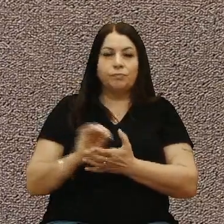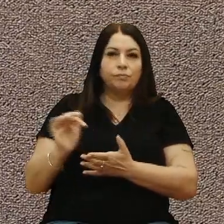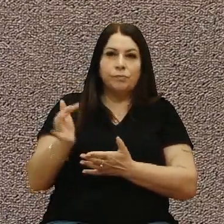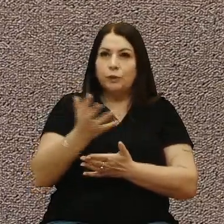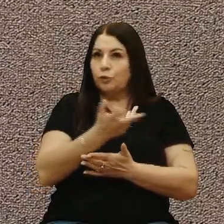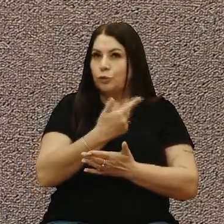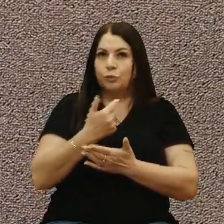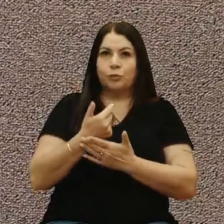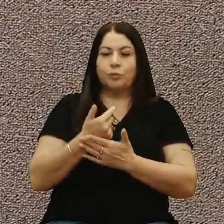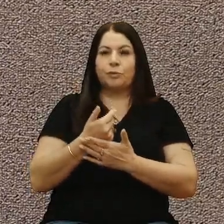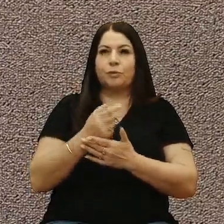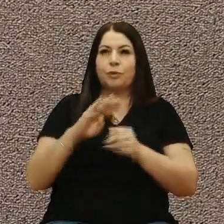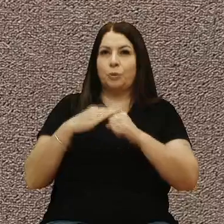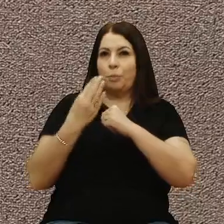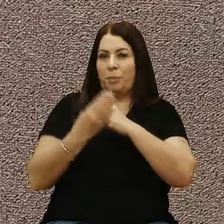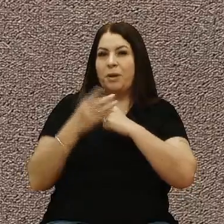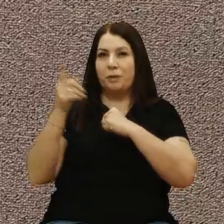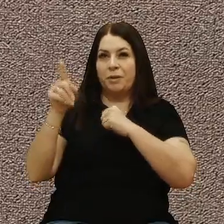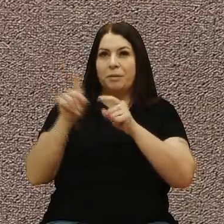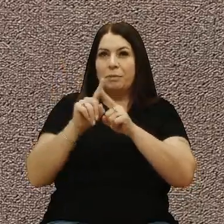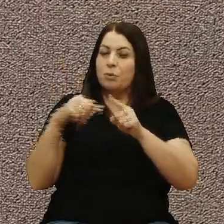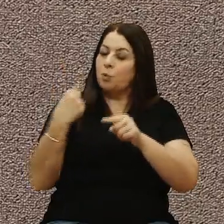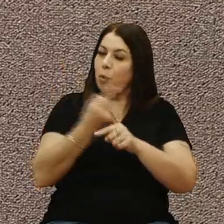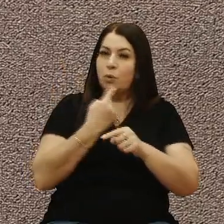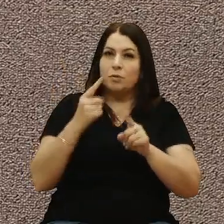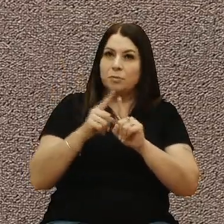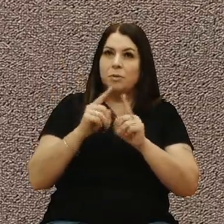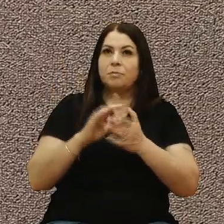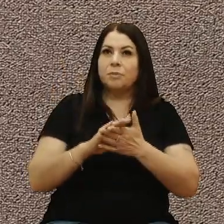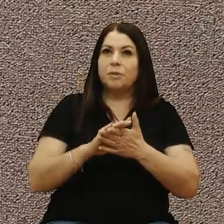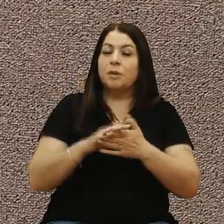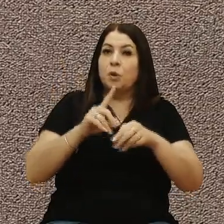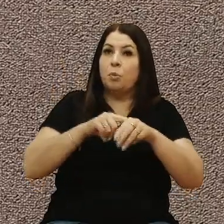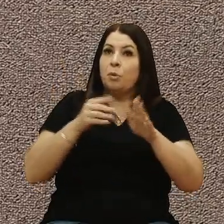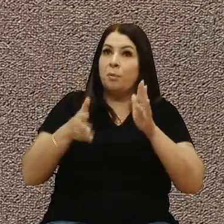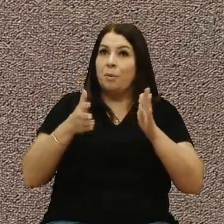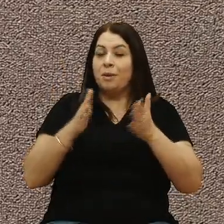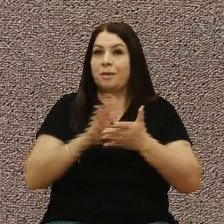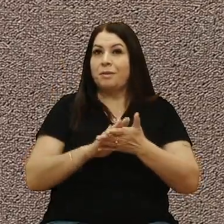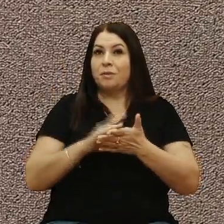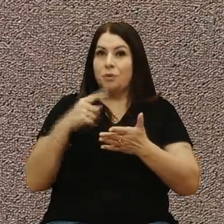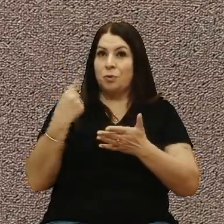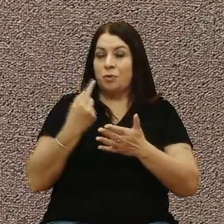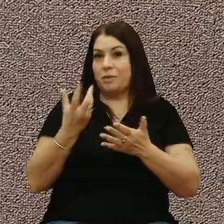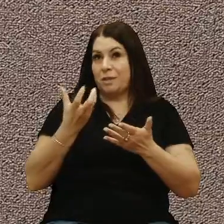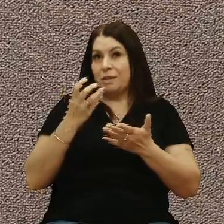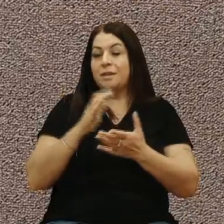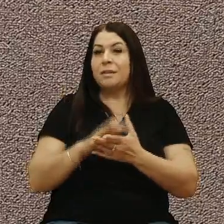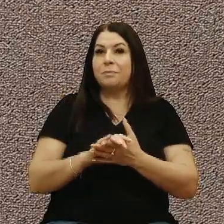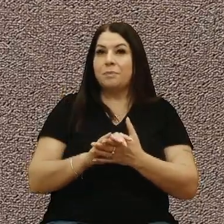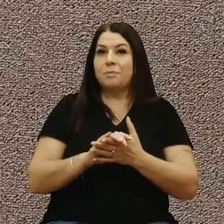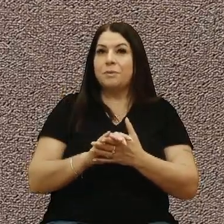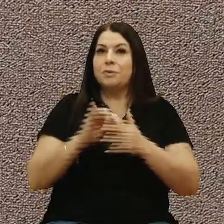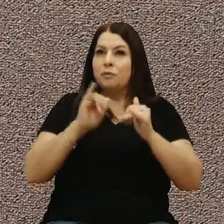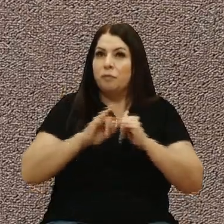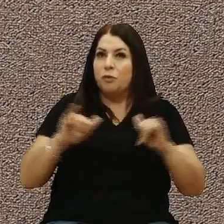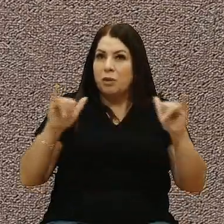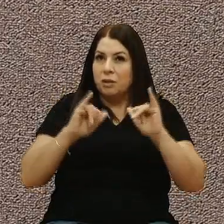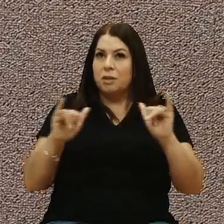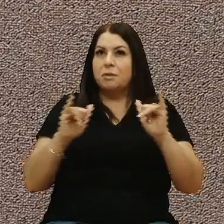toda o bairro São Pelegrino, mas a nós como um todo, porque no momento em que nós queremos,